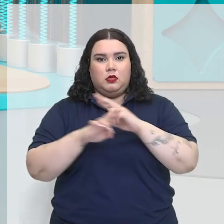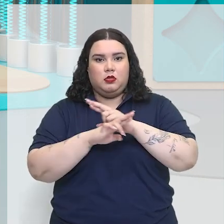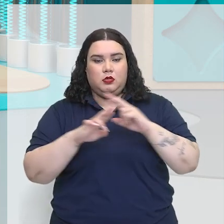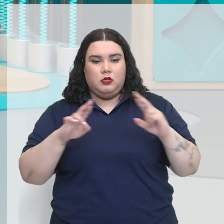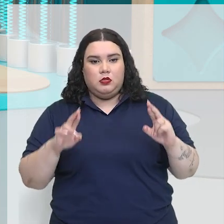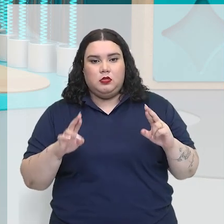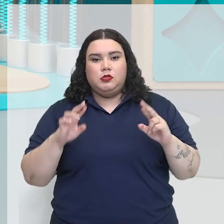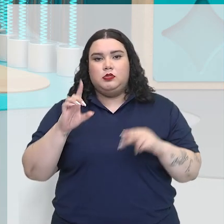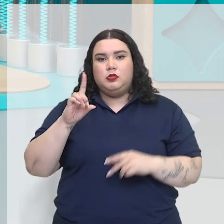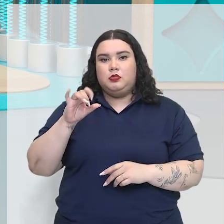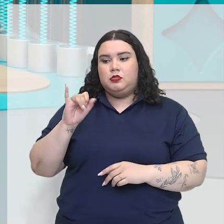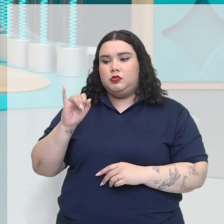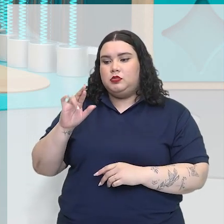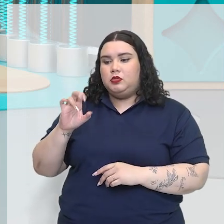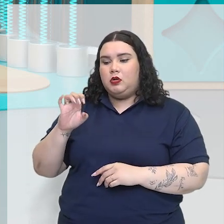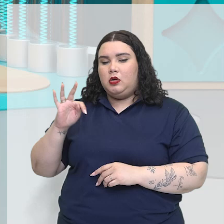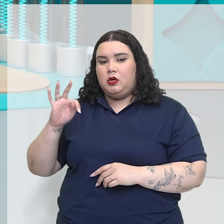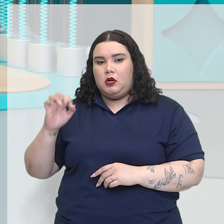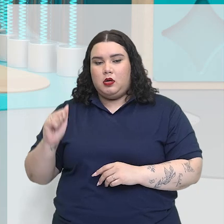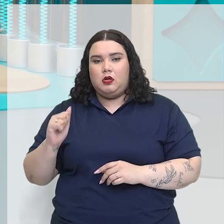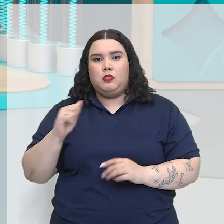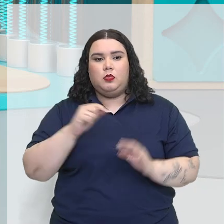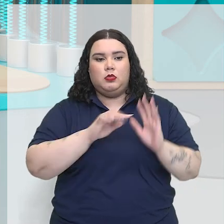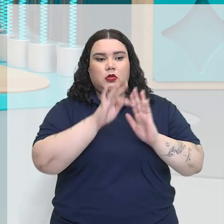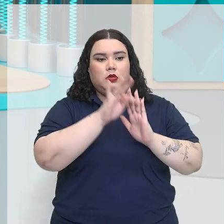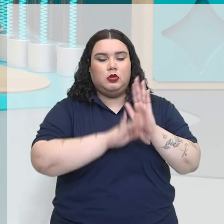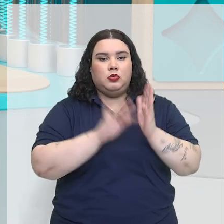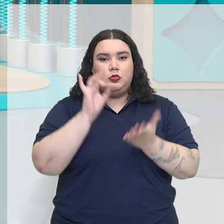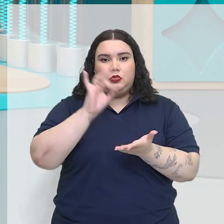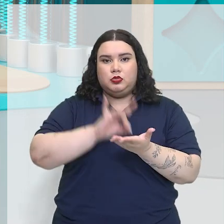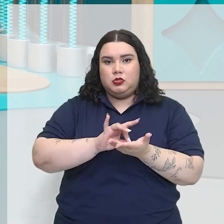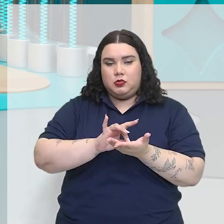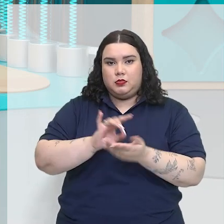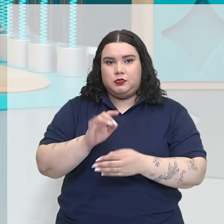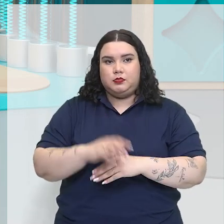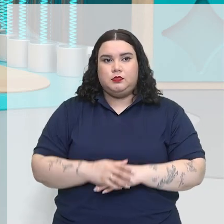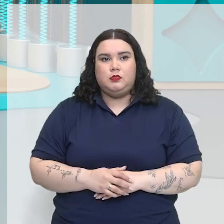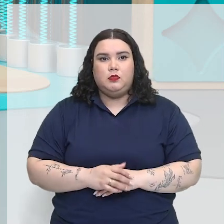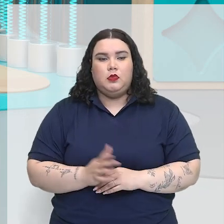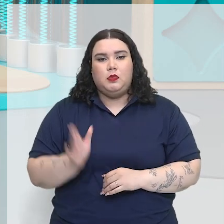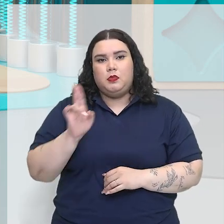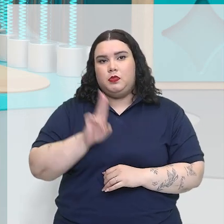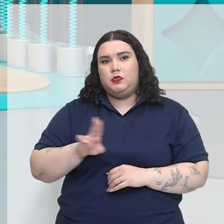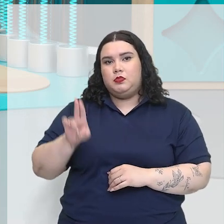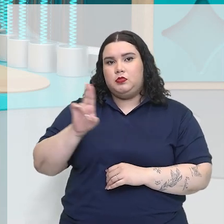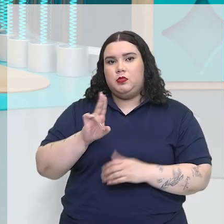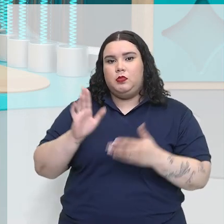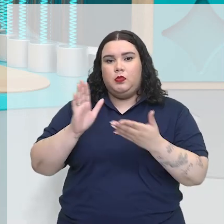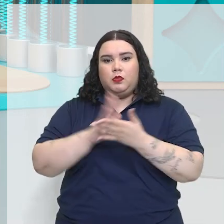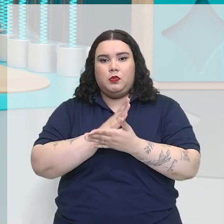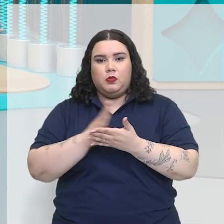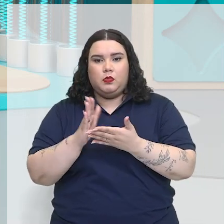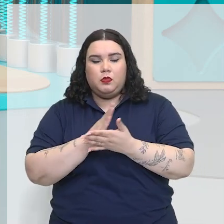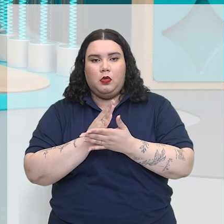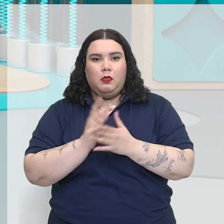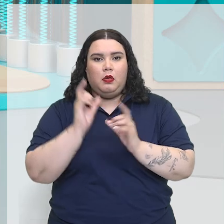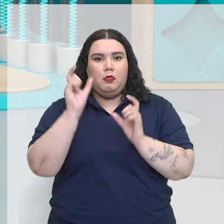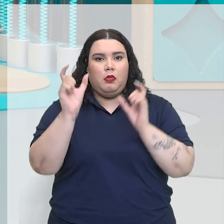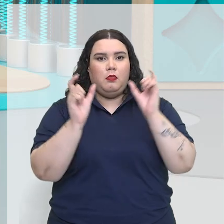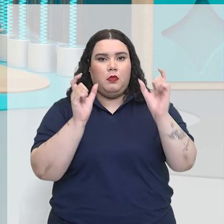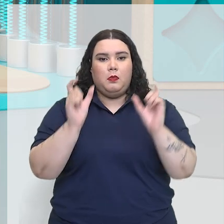direta com o texto original, né? Seja utilizando algumas partes do